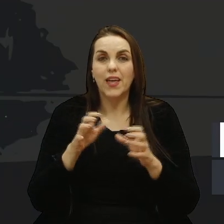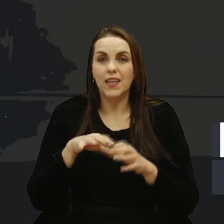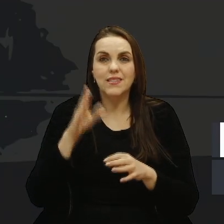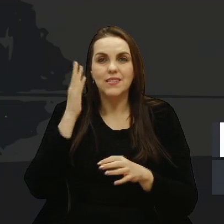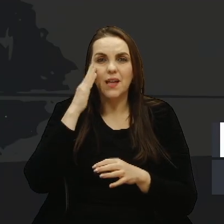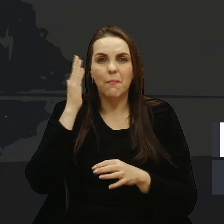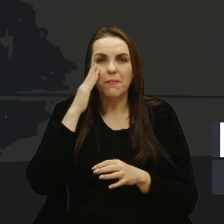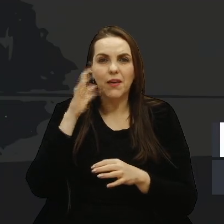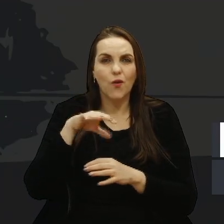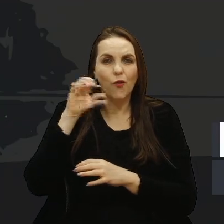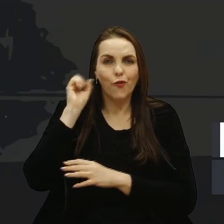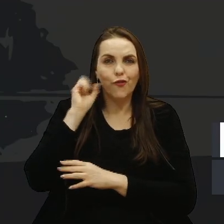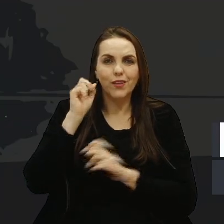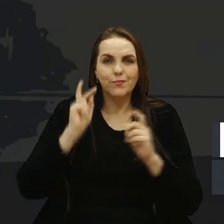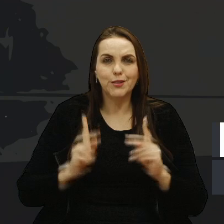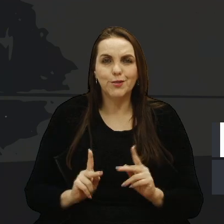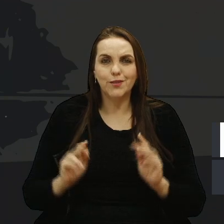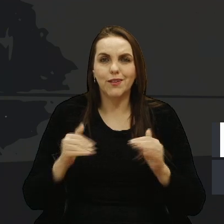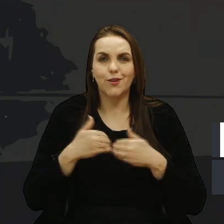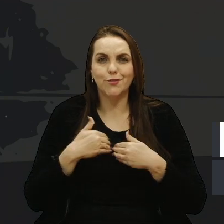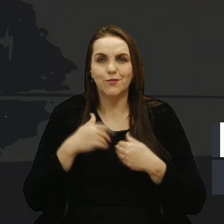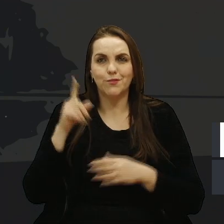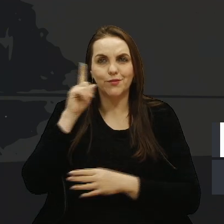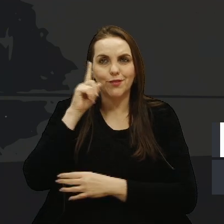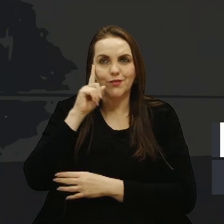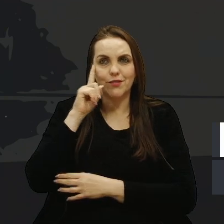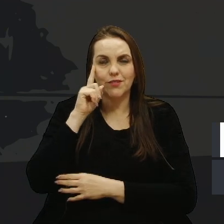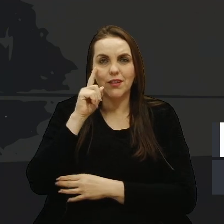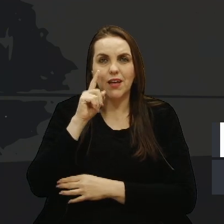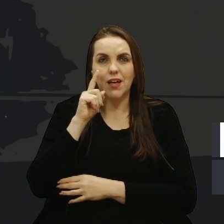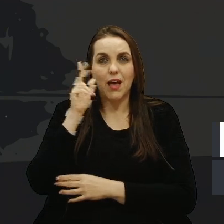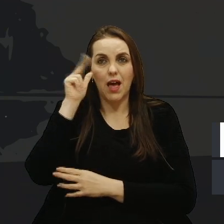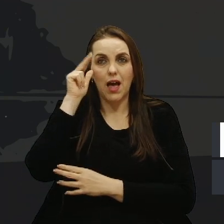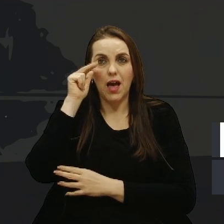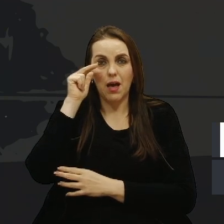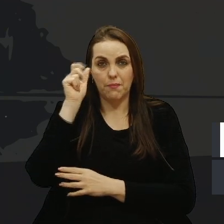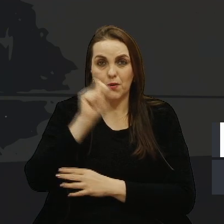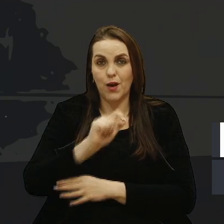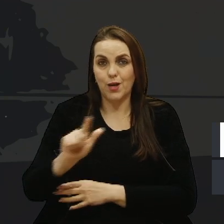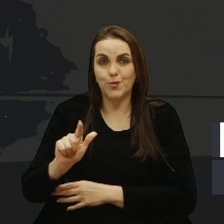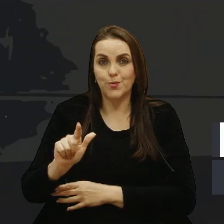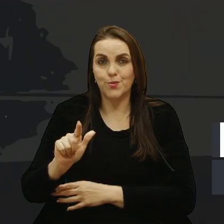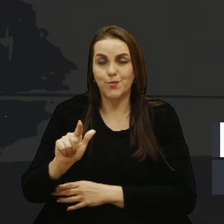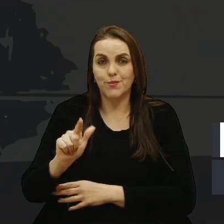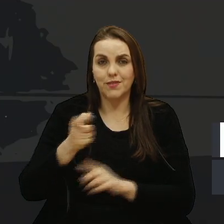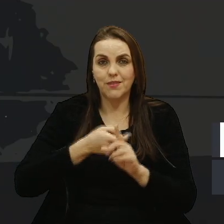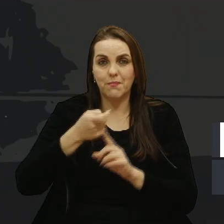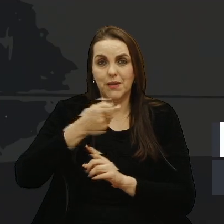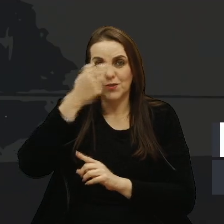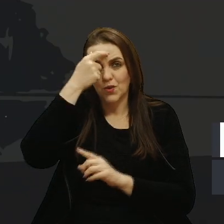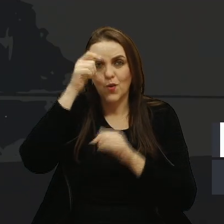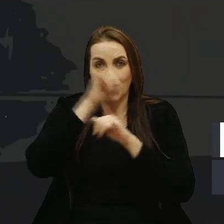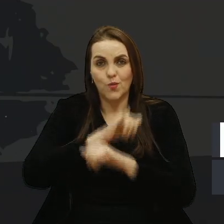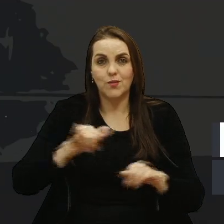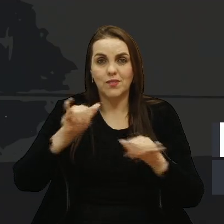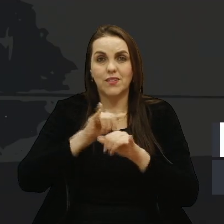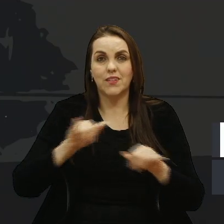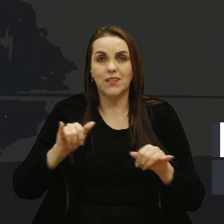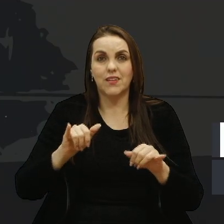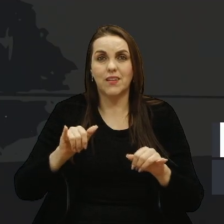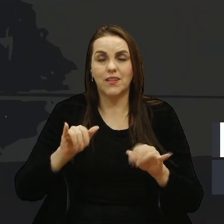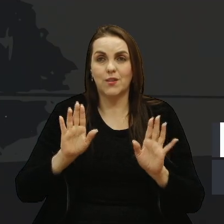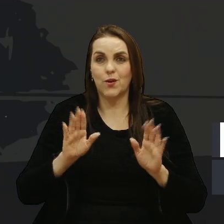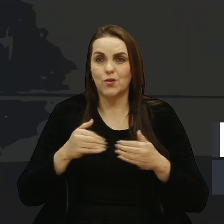com o autismo diariamente. Abril Azul, sim, o mês de conscientização do autismo. E aí, se nem pode ler